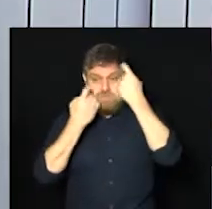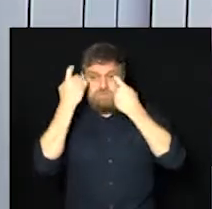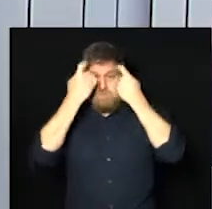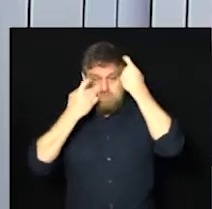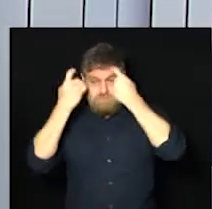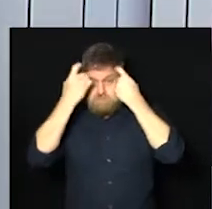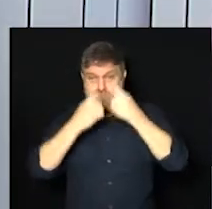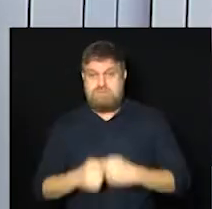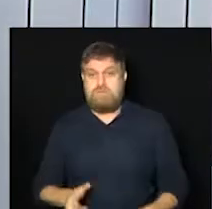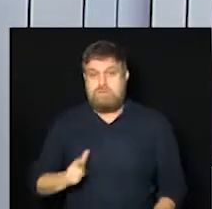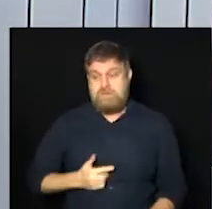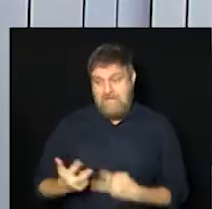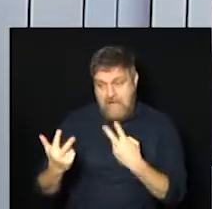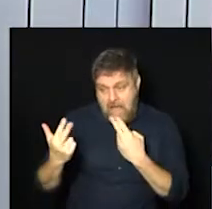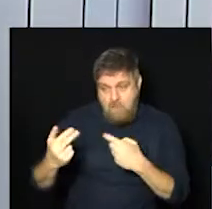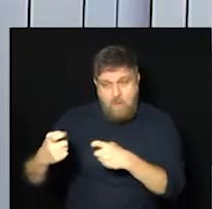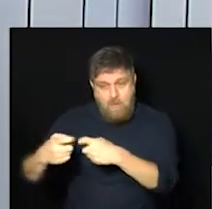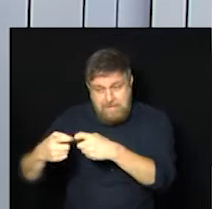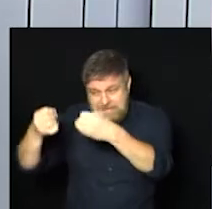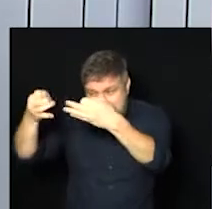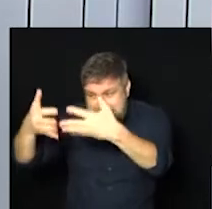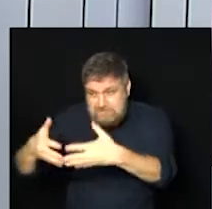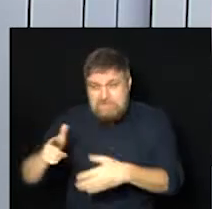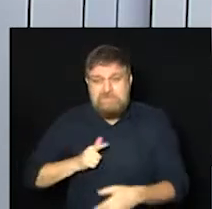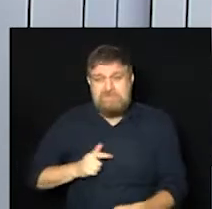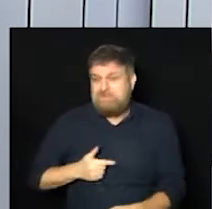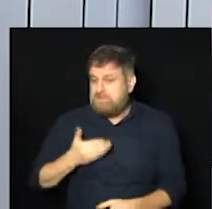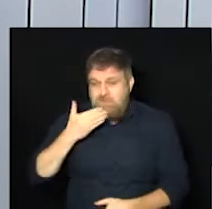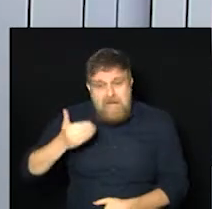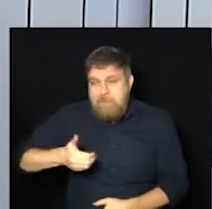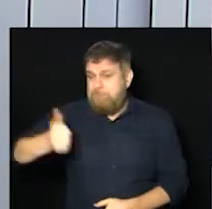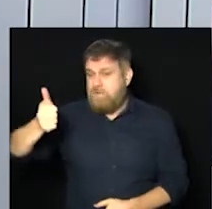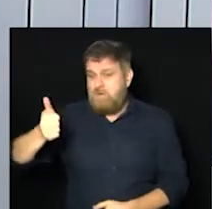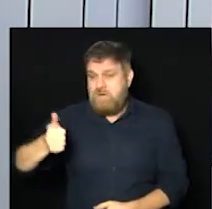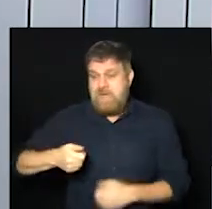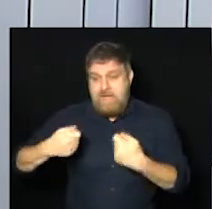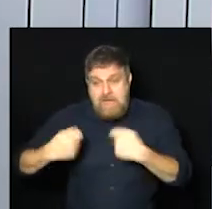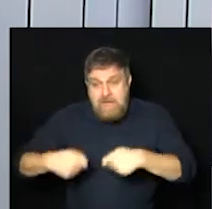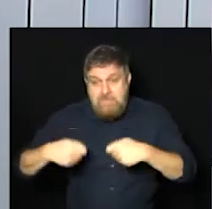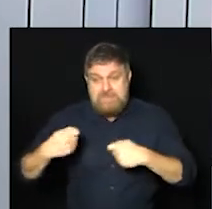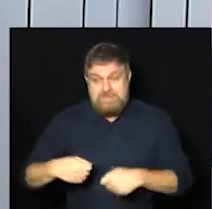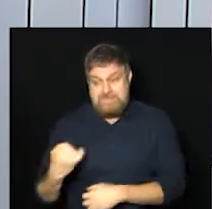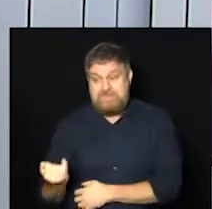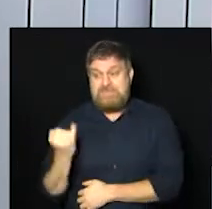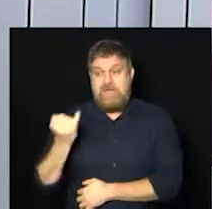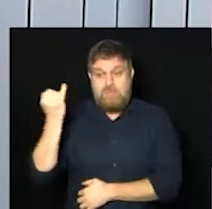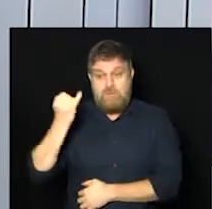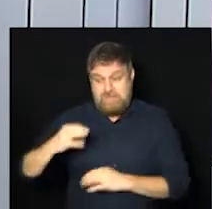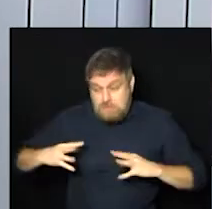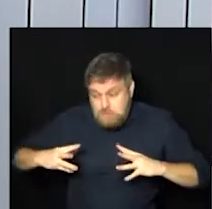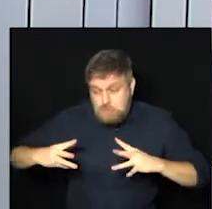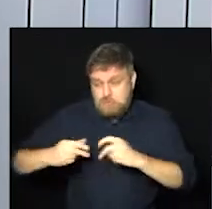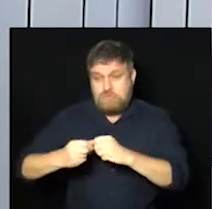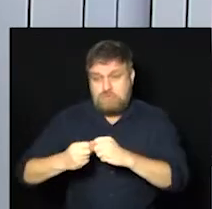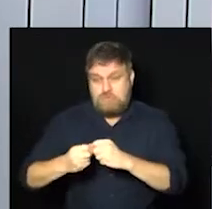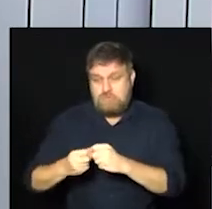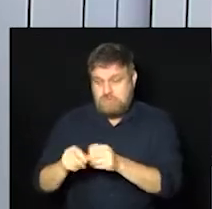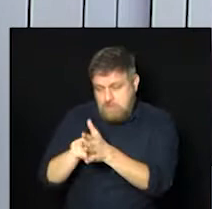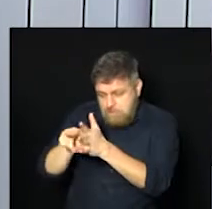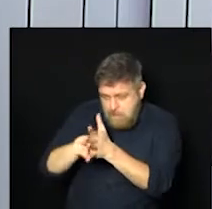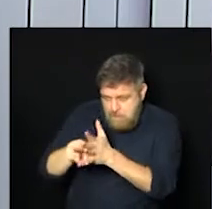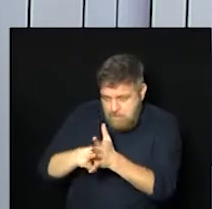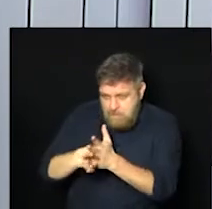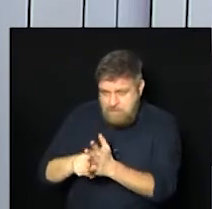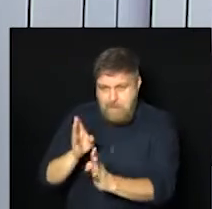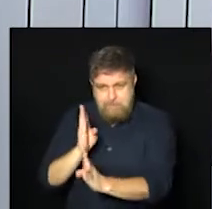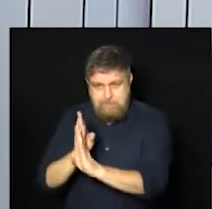como o doutor falou, é uma doença que não melhora com o tempo, então é importante todos se consultarem.